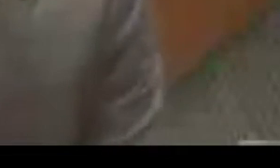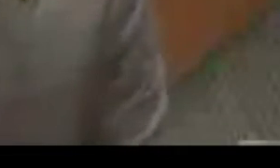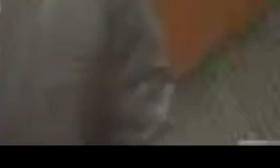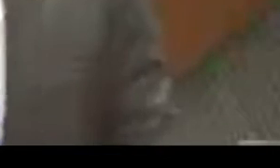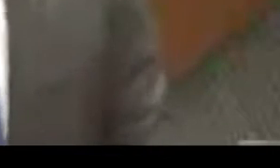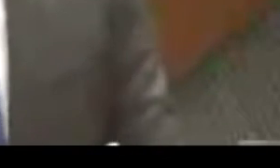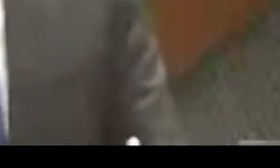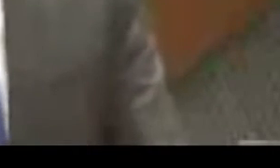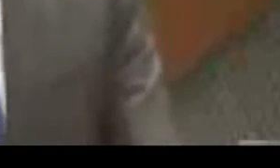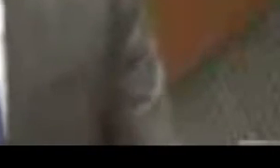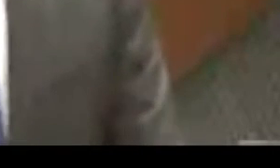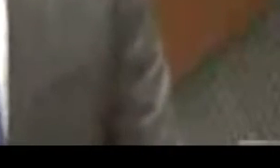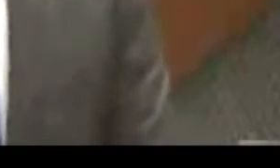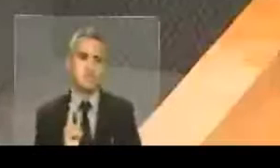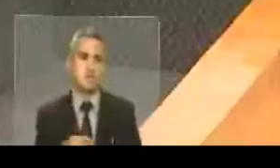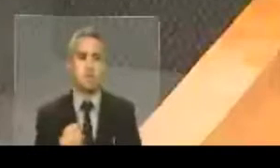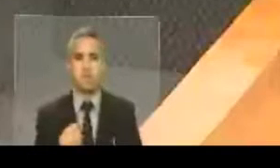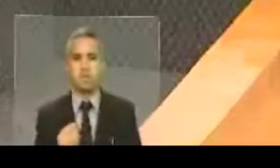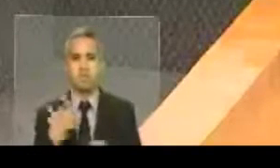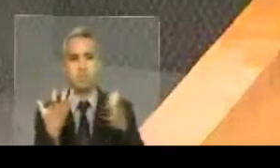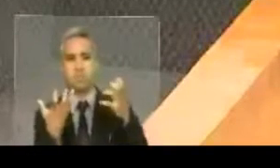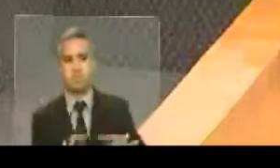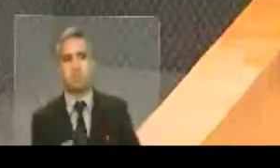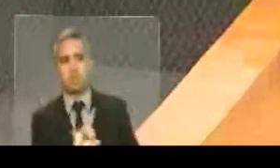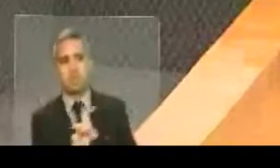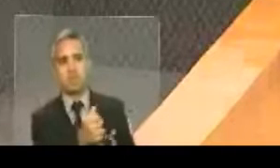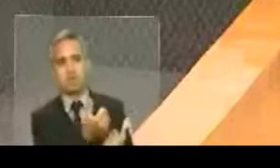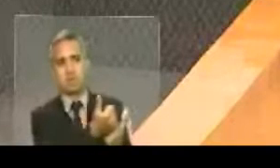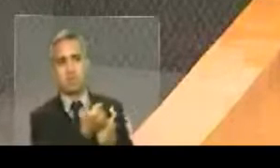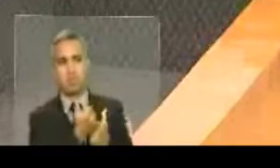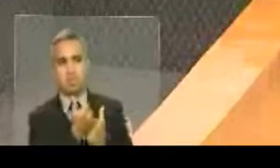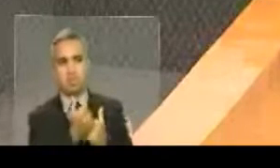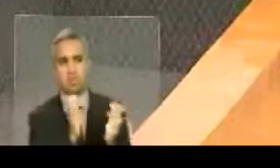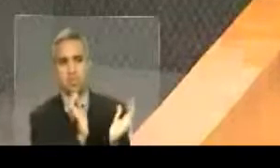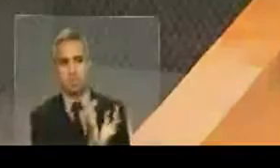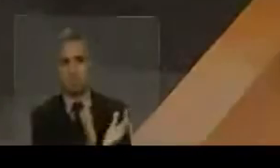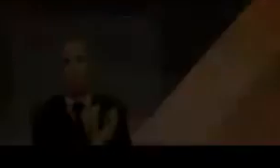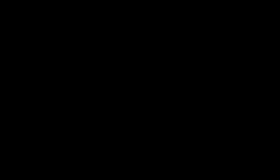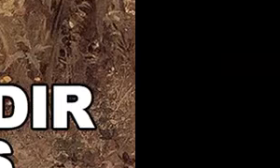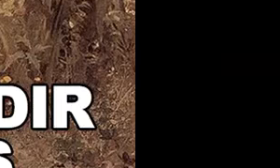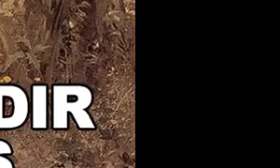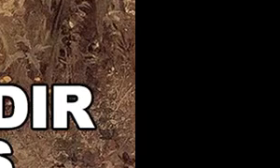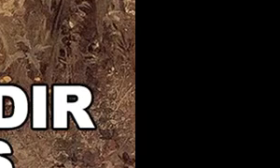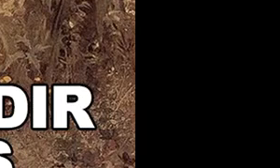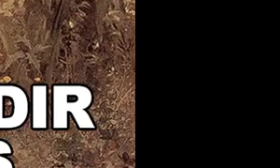rejeita e sempre rejeitou o apoio político do grupo Sarney, ele falta com a verdade.